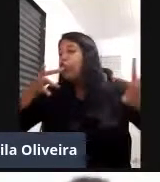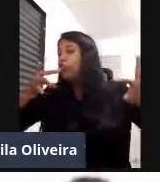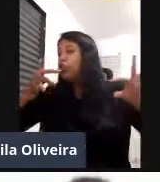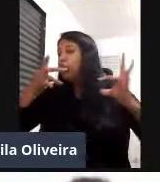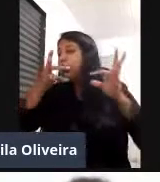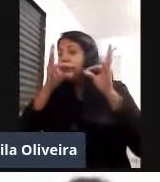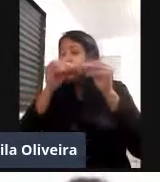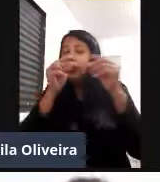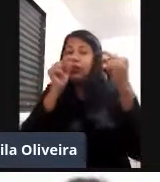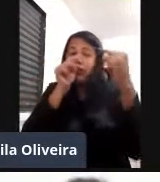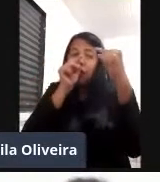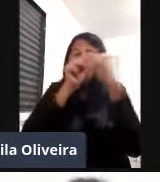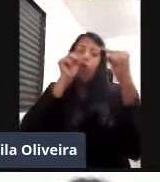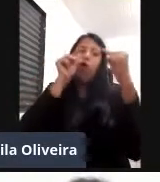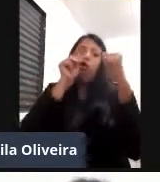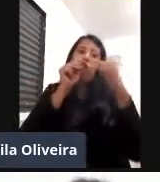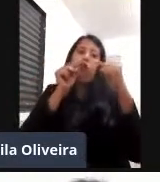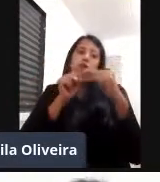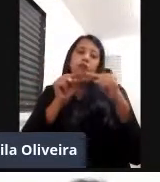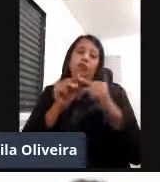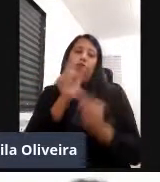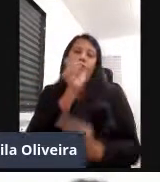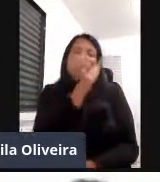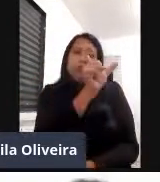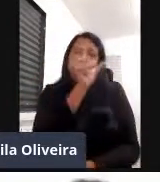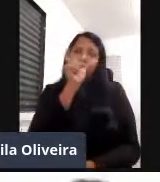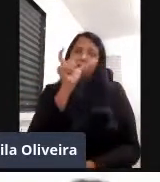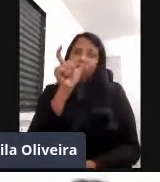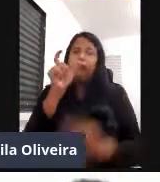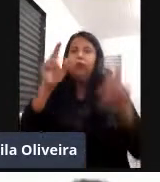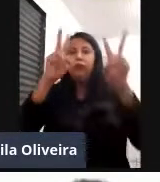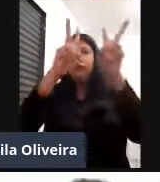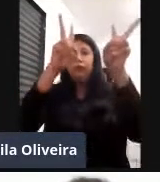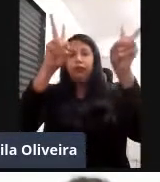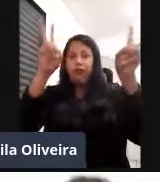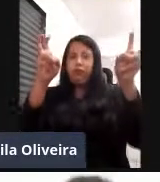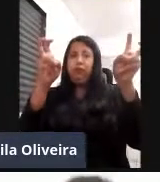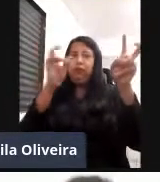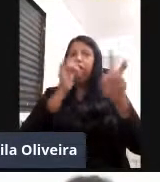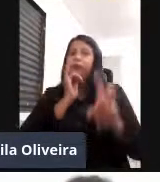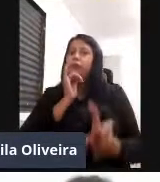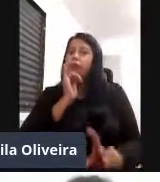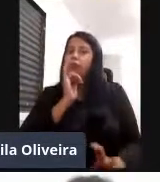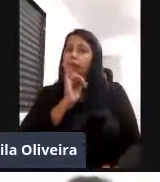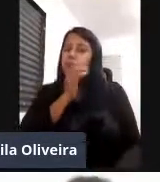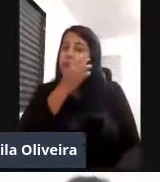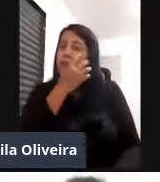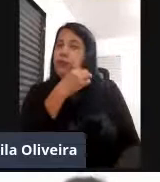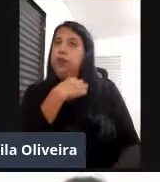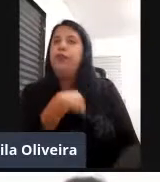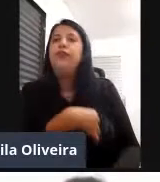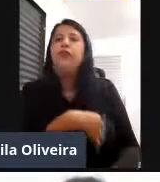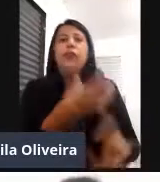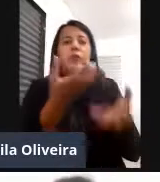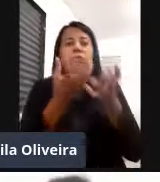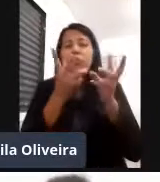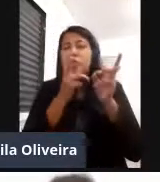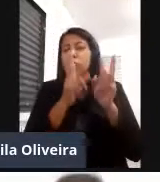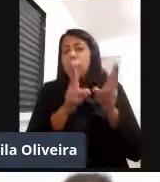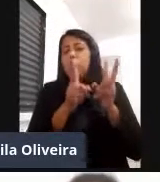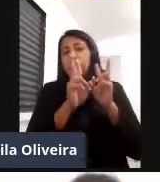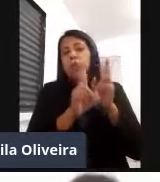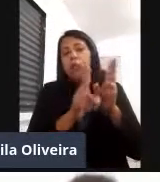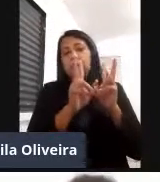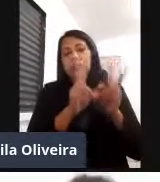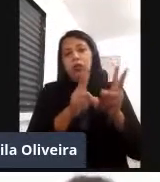exatamente nesta ordem os termos que estão dentro dessas aspas. E o que está